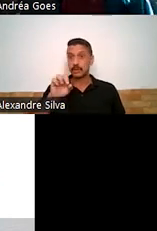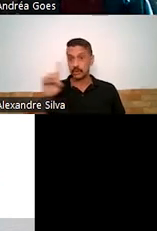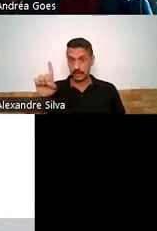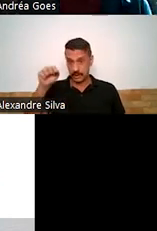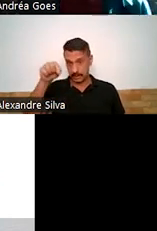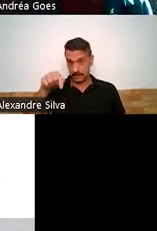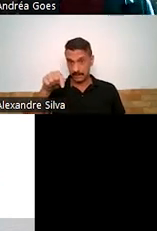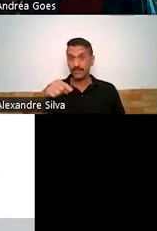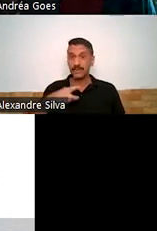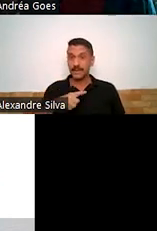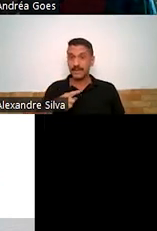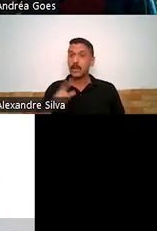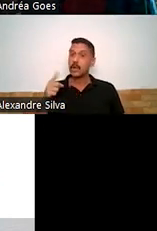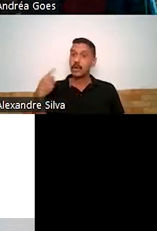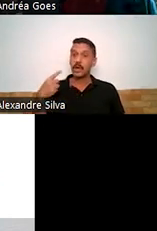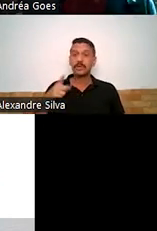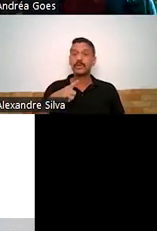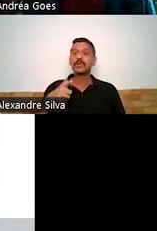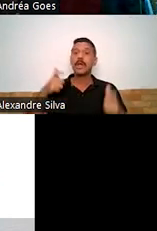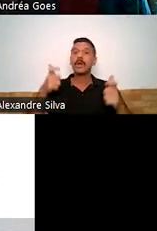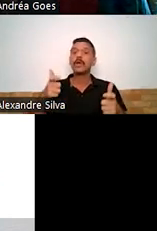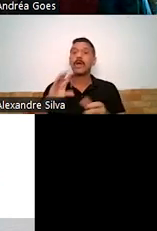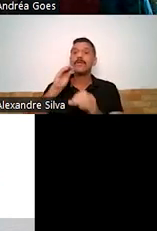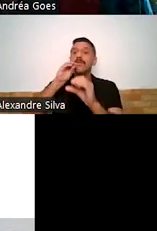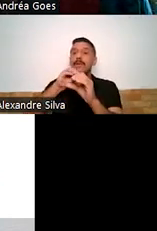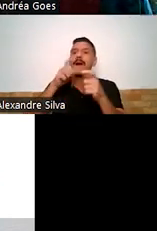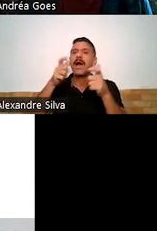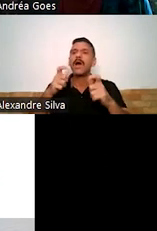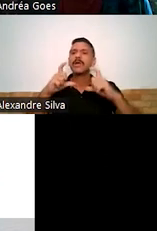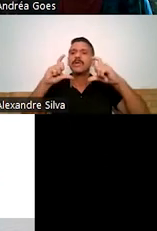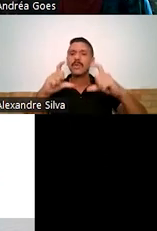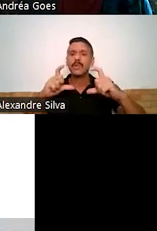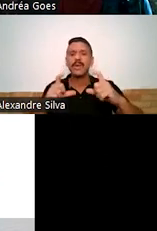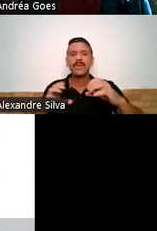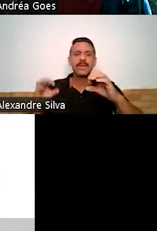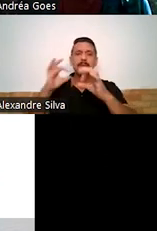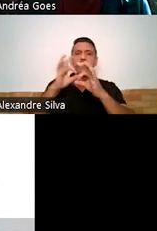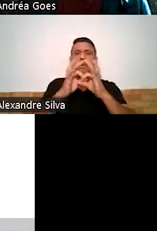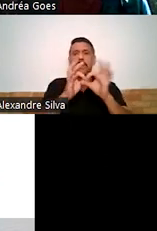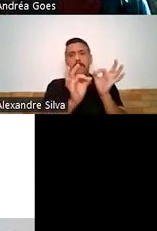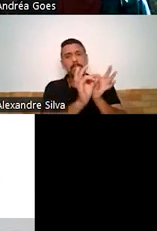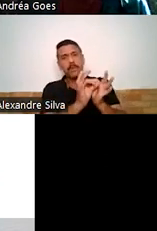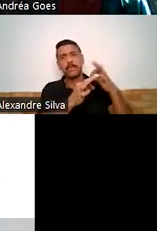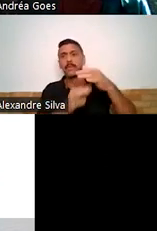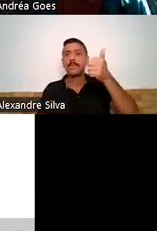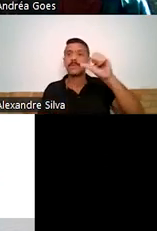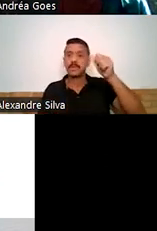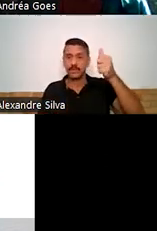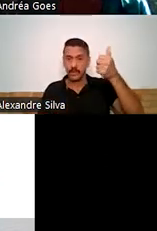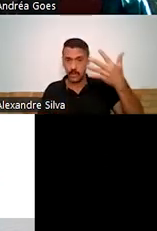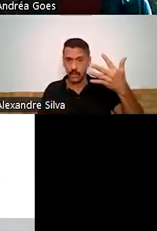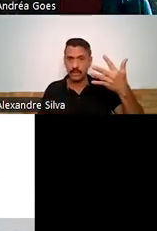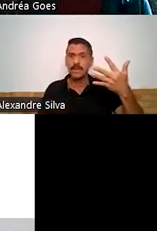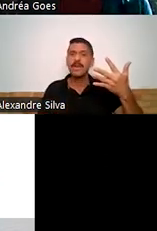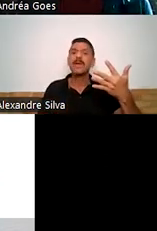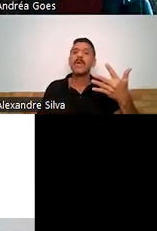está aqui, ou seja, nós estamos aqui. Nós vivemos exatamente na interseção entre 1984, Fahrenheit, o Conto da